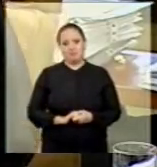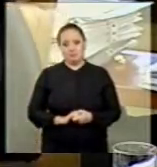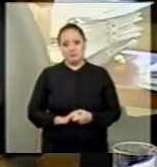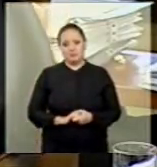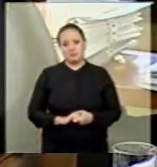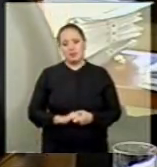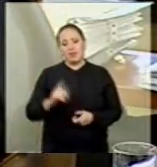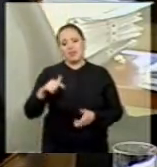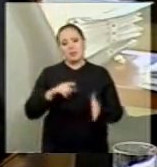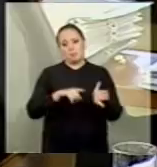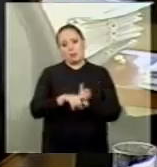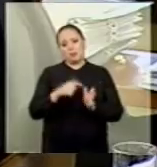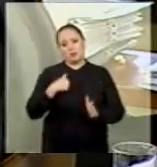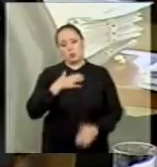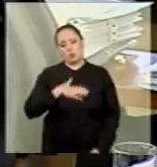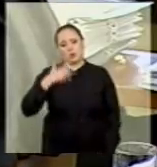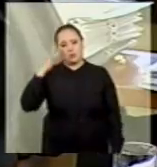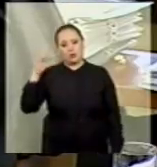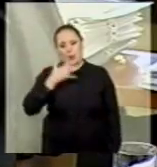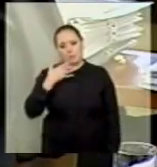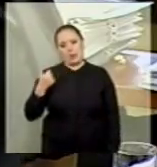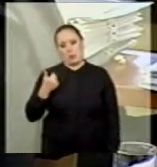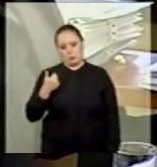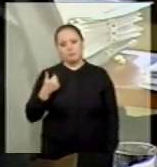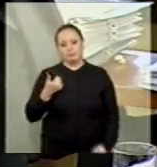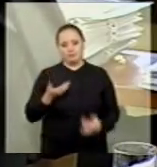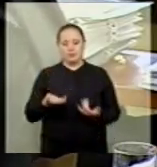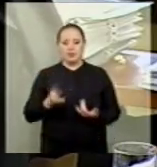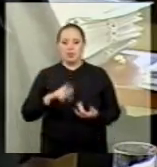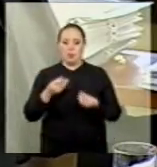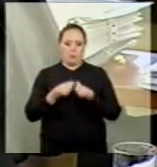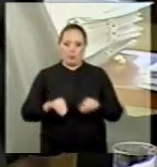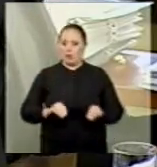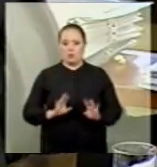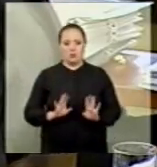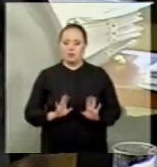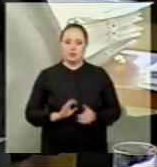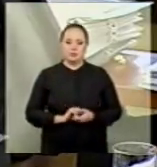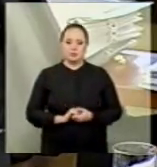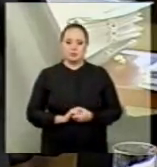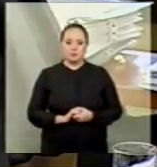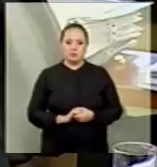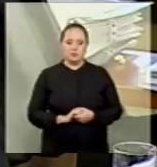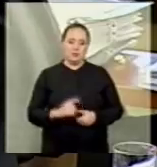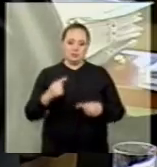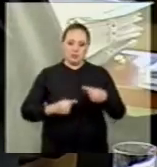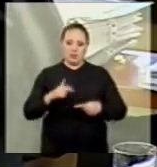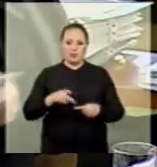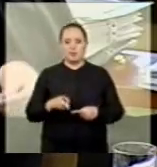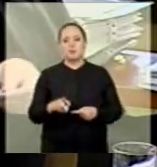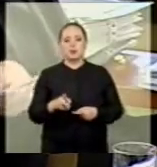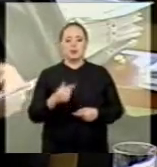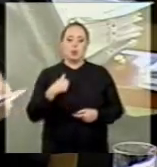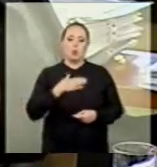Esses questionamentos eu gostaria de refletir melhor sobre eles, sem prejuízo de, evidentemente, dialogar sempre, como é do